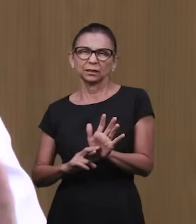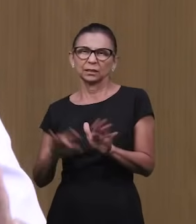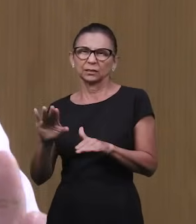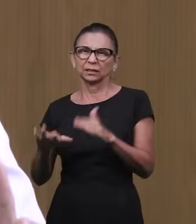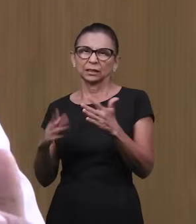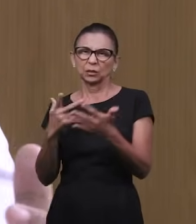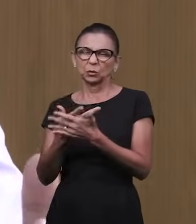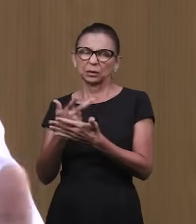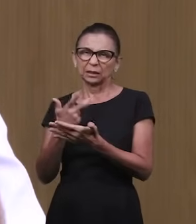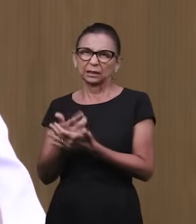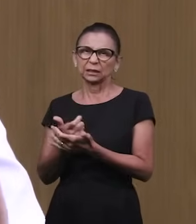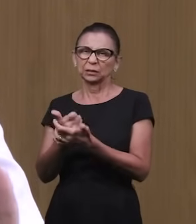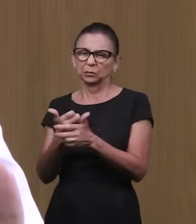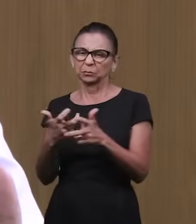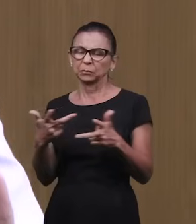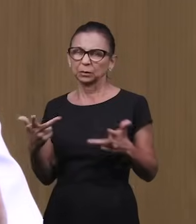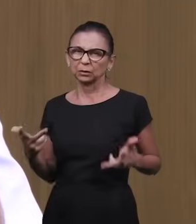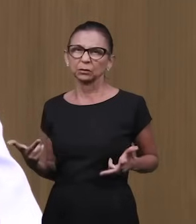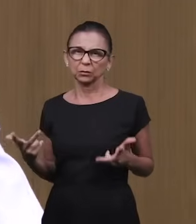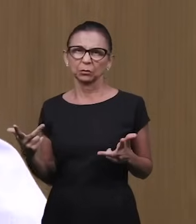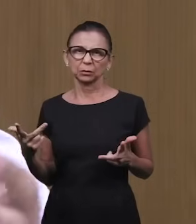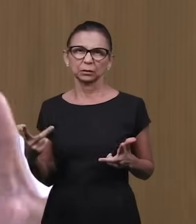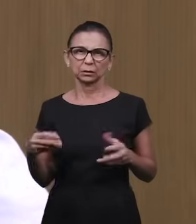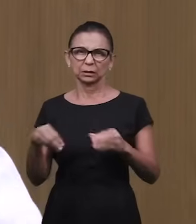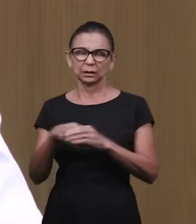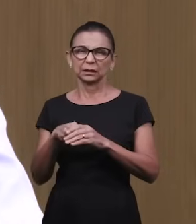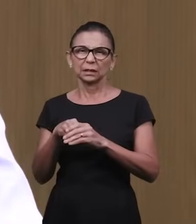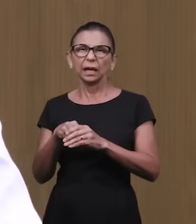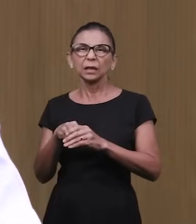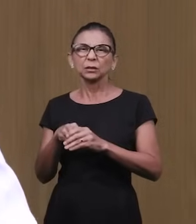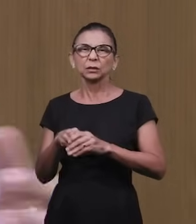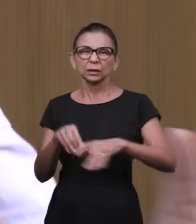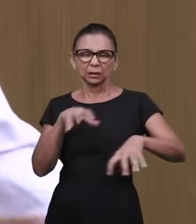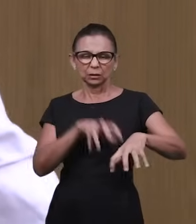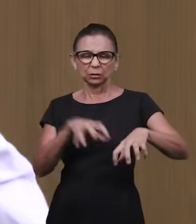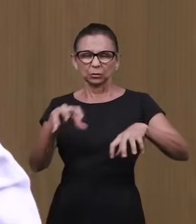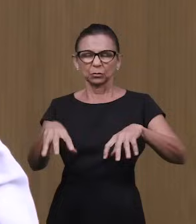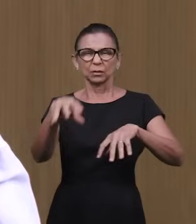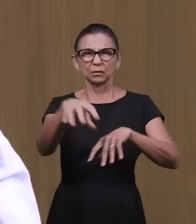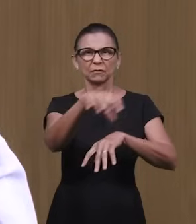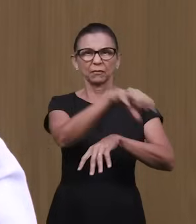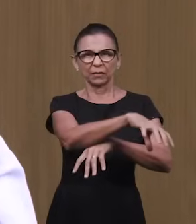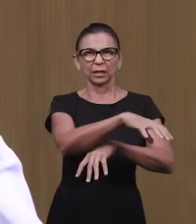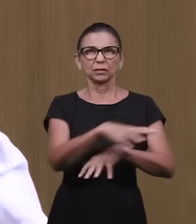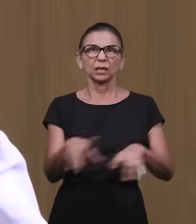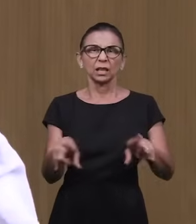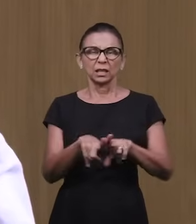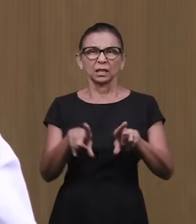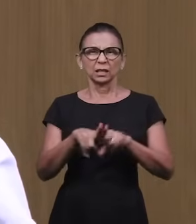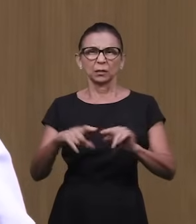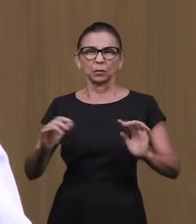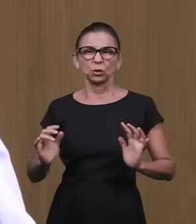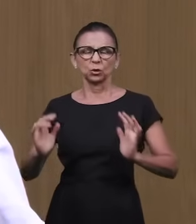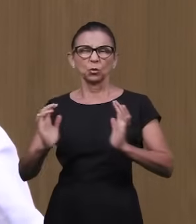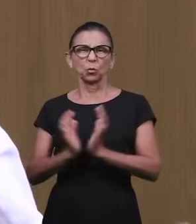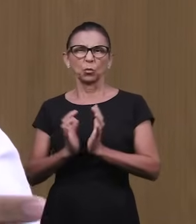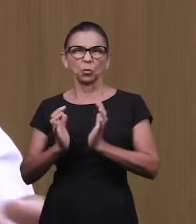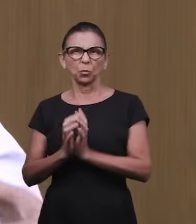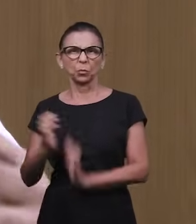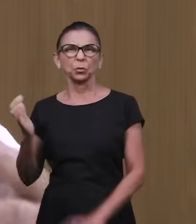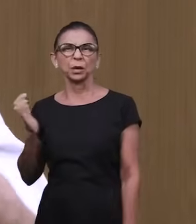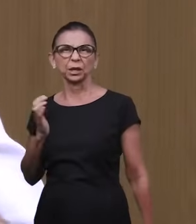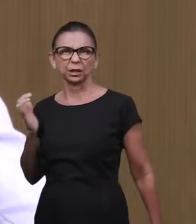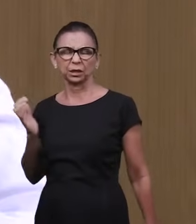aconteciam algumas incitações dentro dos feudos e até mesmo por parte da nobreza, com